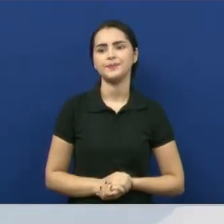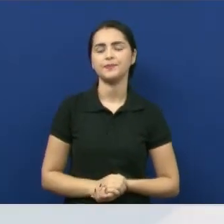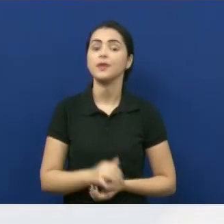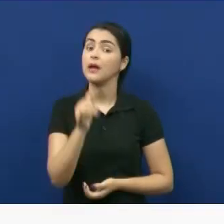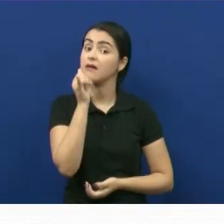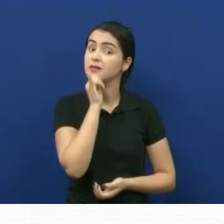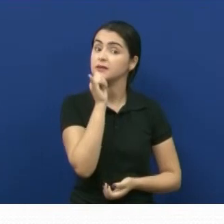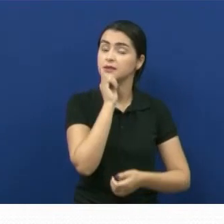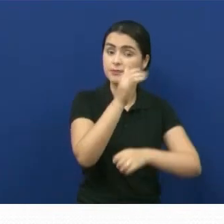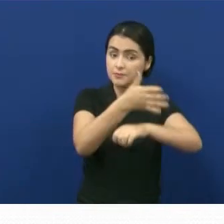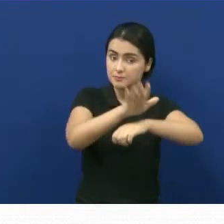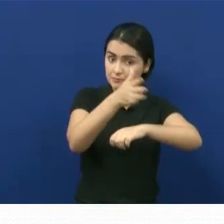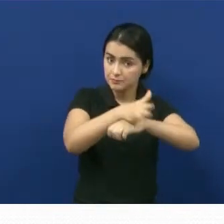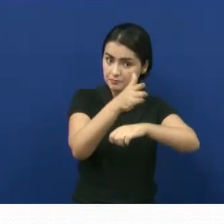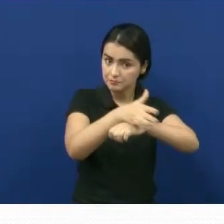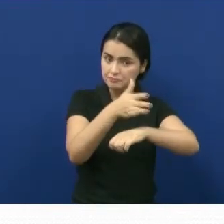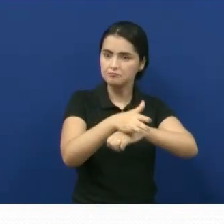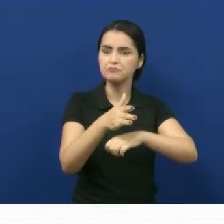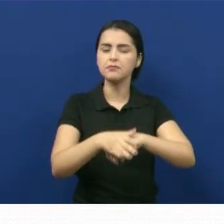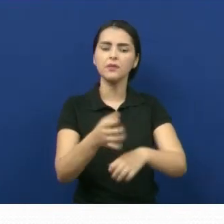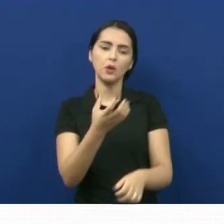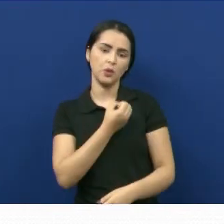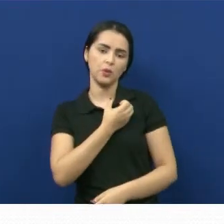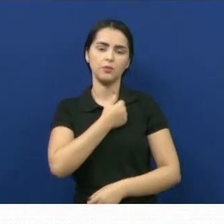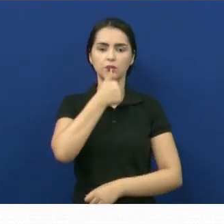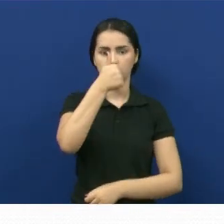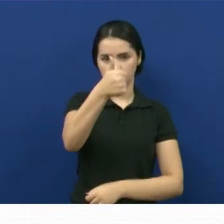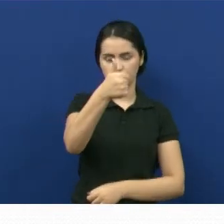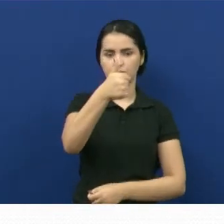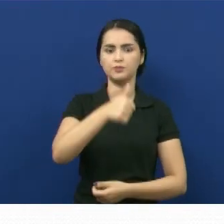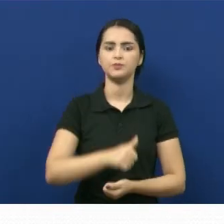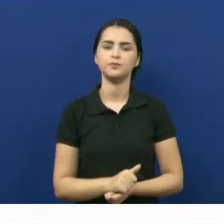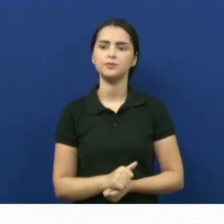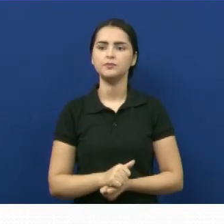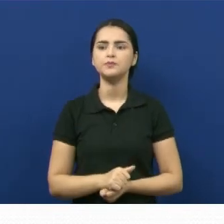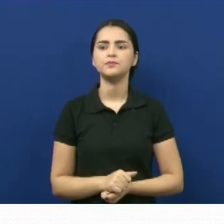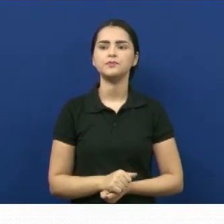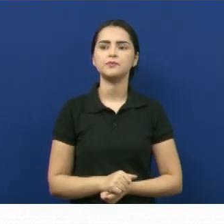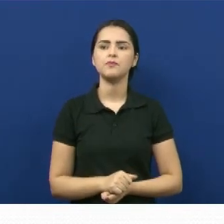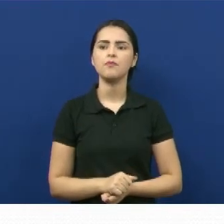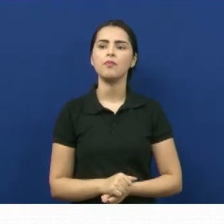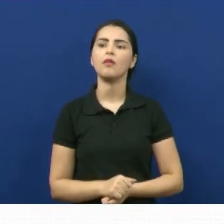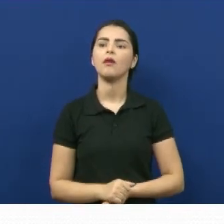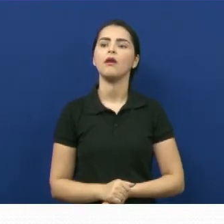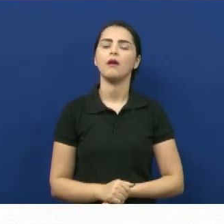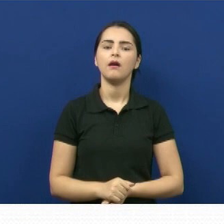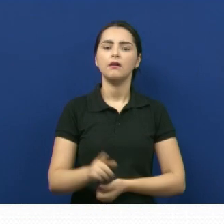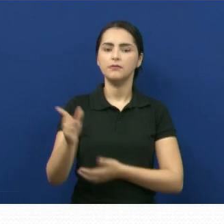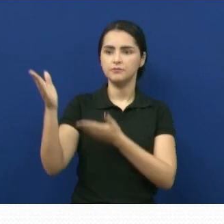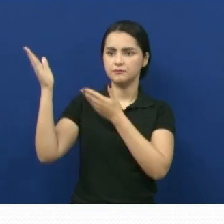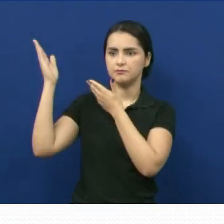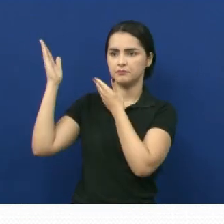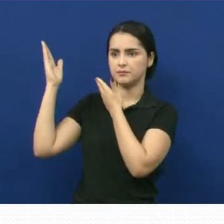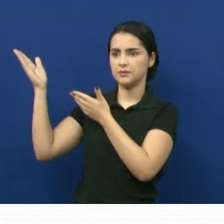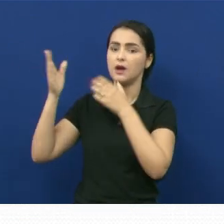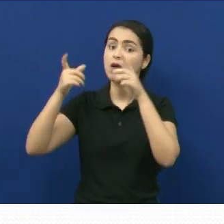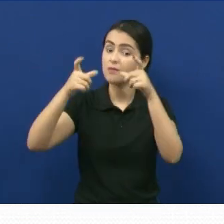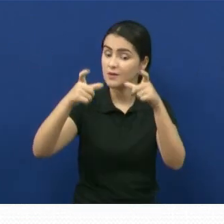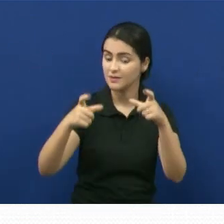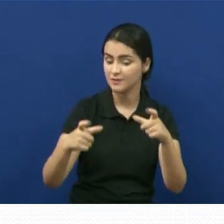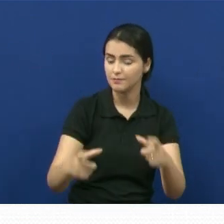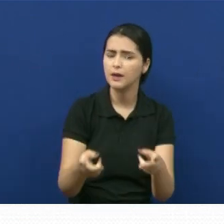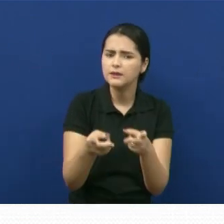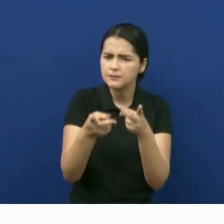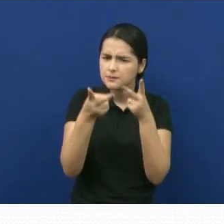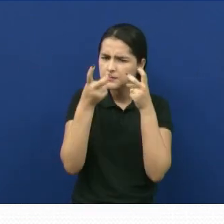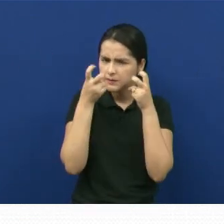aos exercícios, tá? Exercício número 1. Esta categoria pode ser definida como espaço percebido,